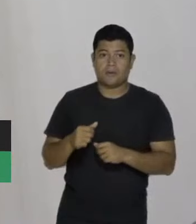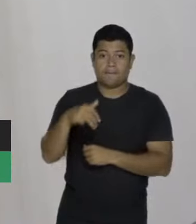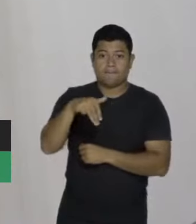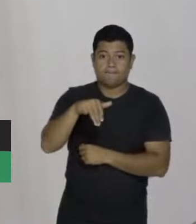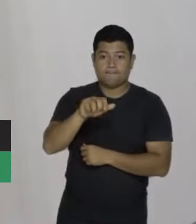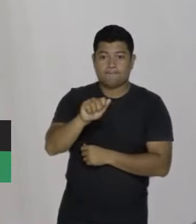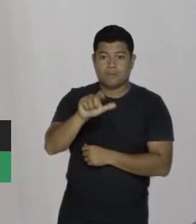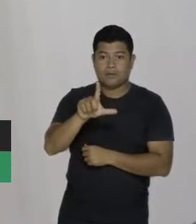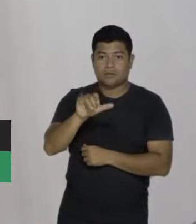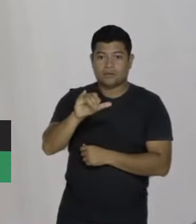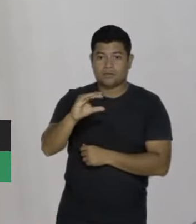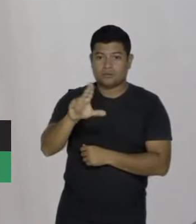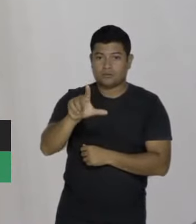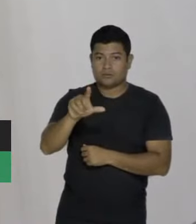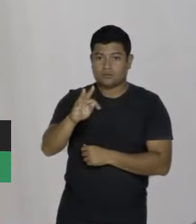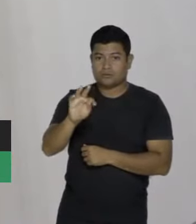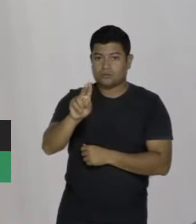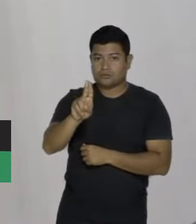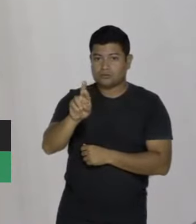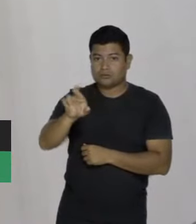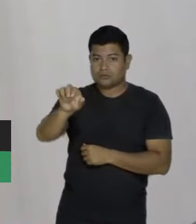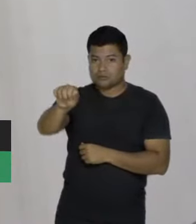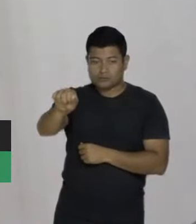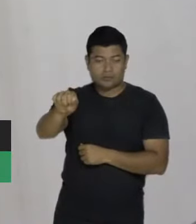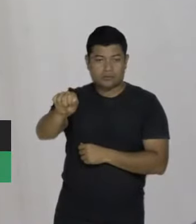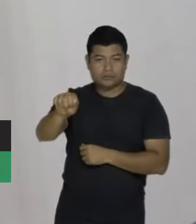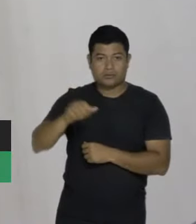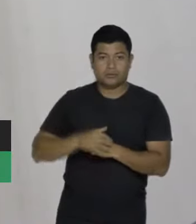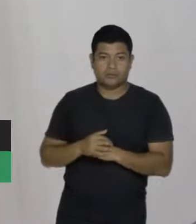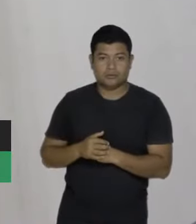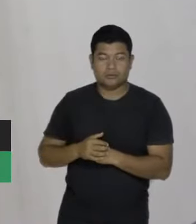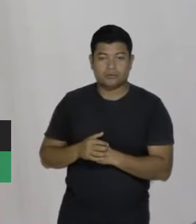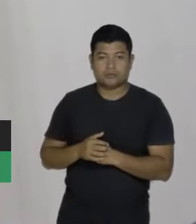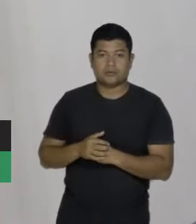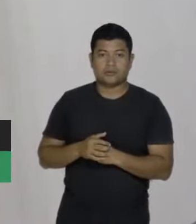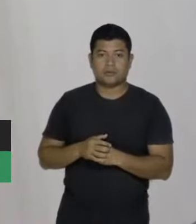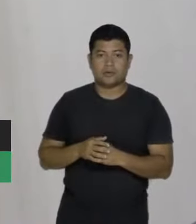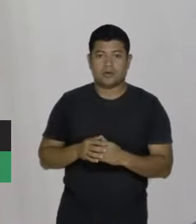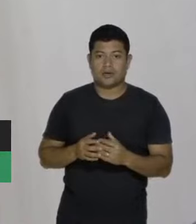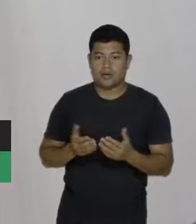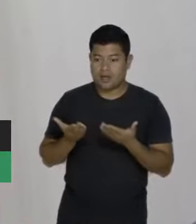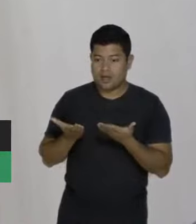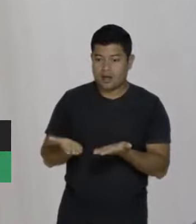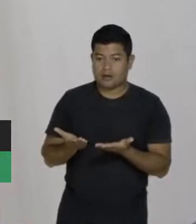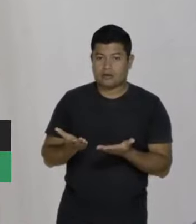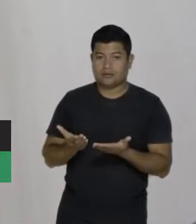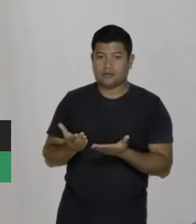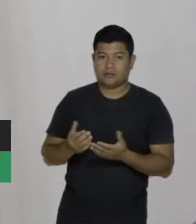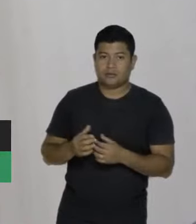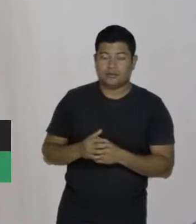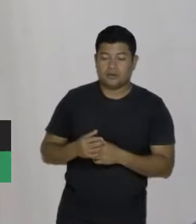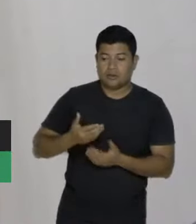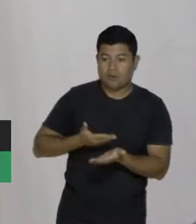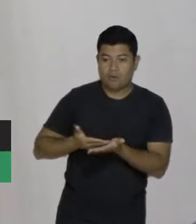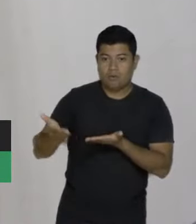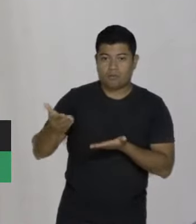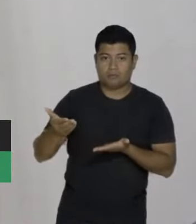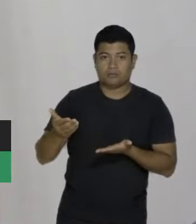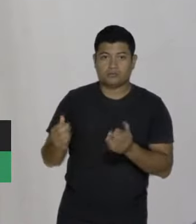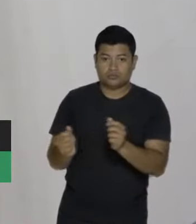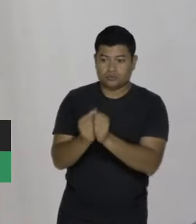Estou falando da macroalga, a Capacicus alvarese. Nós começamos... junto